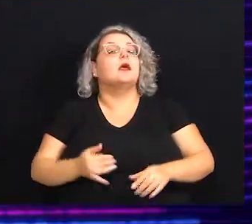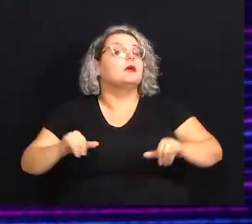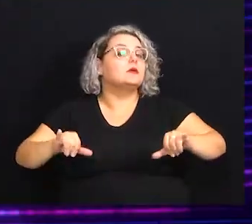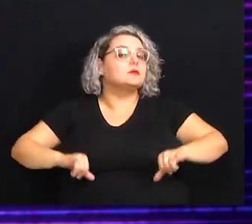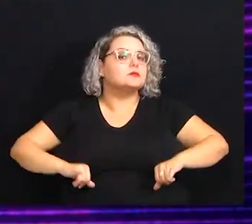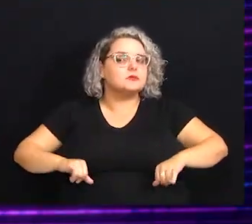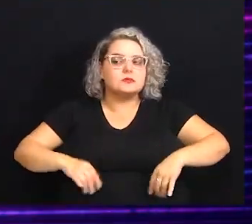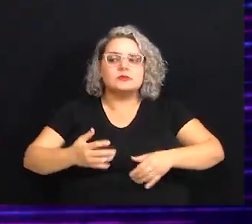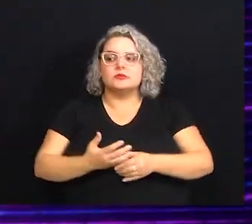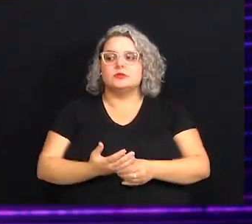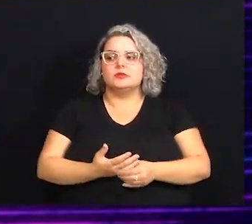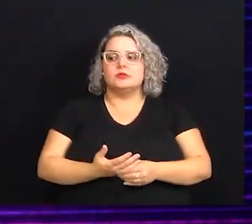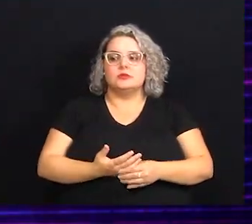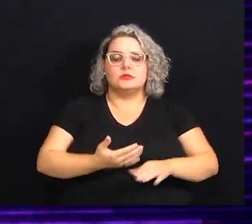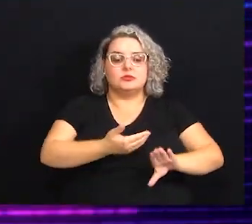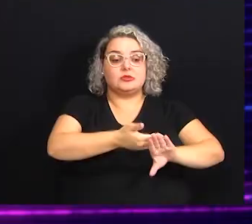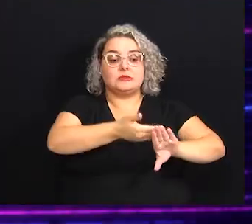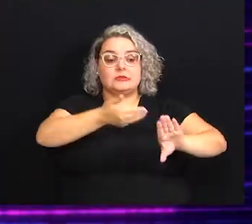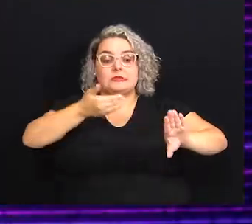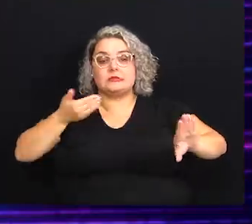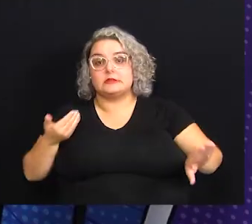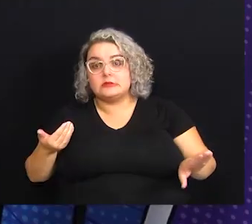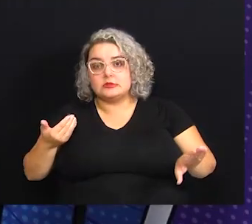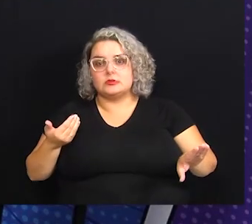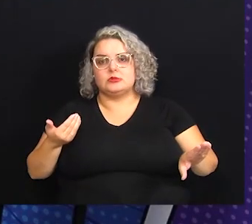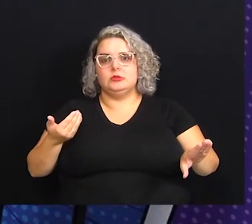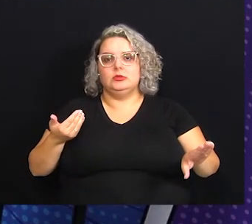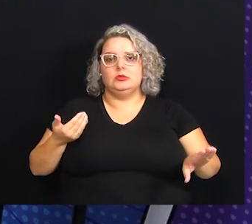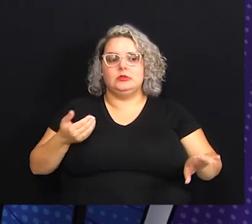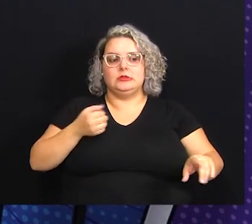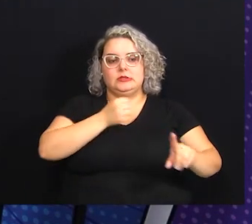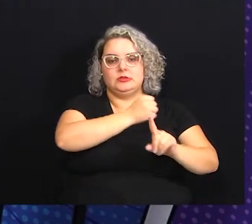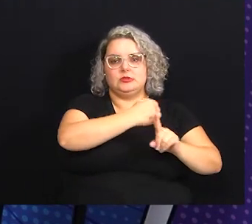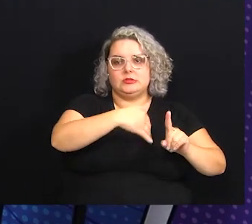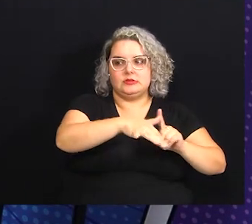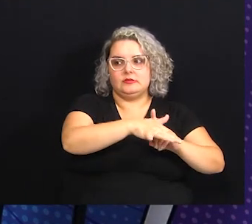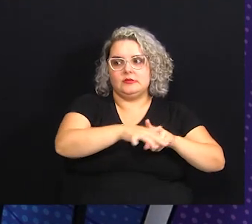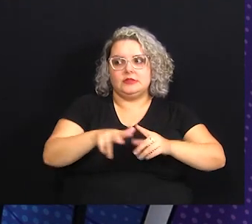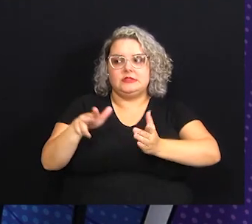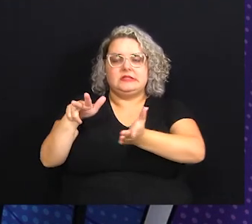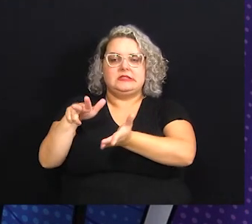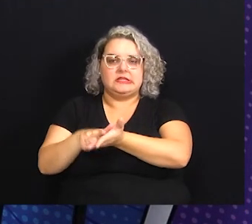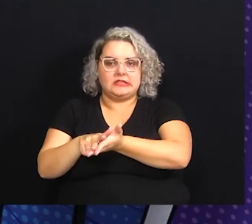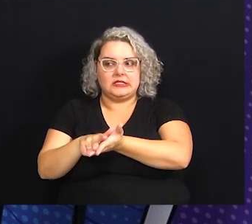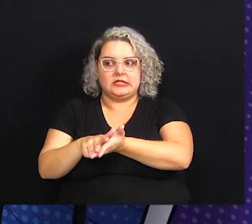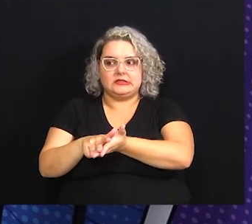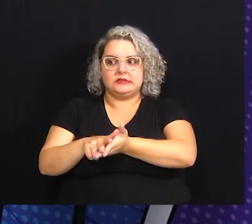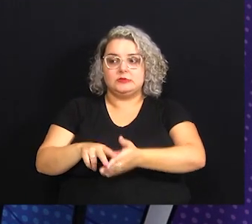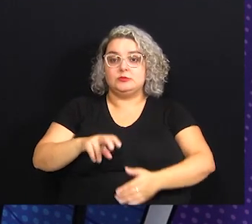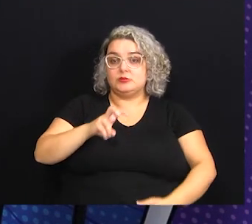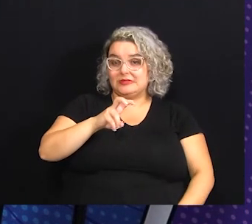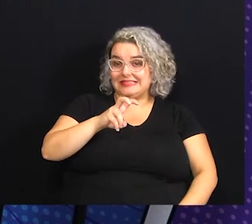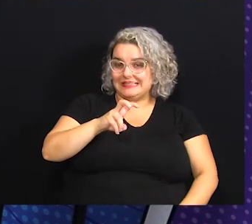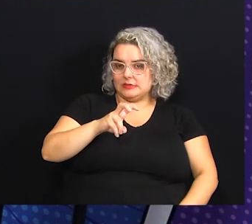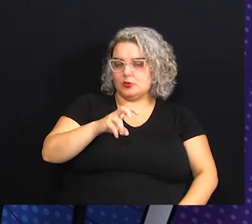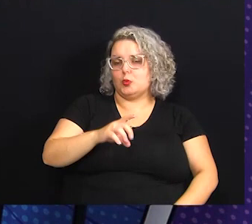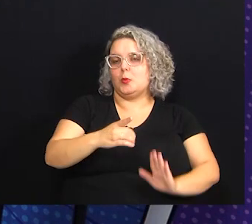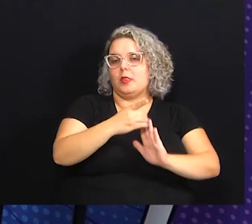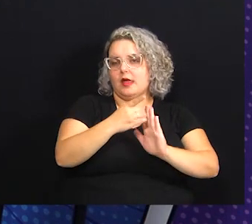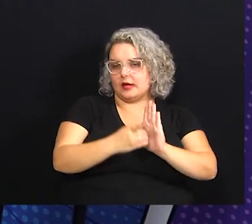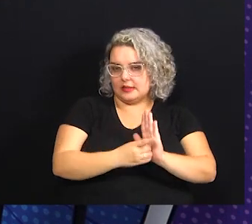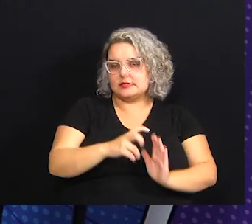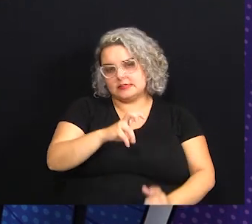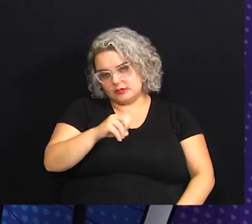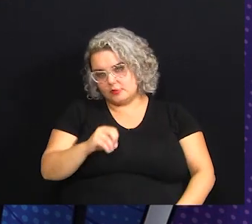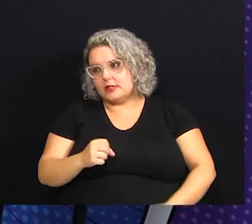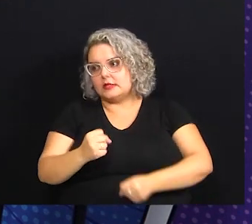que distanciou ela da sociedade por 5 décadas e fez ela ficar internada por essas 5 décadas. E ninguém questiona esse diagnóstico dela até que ela passa